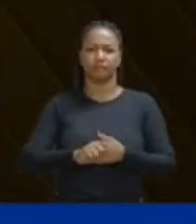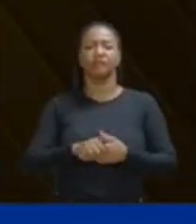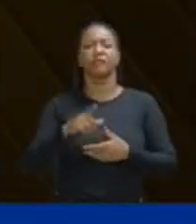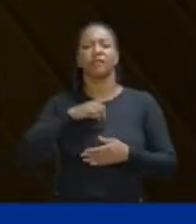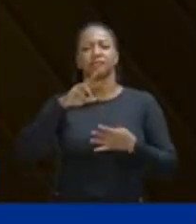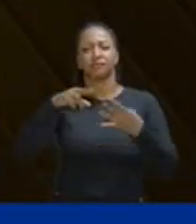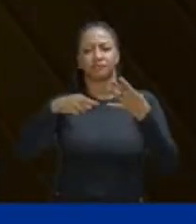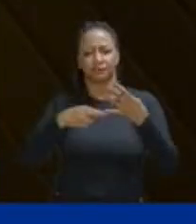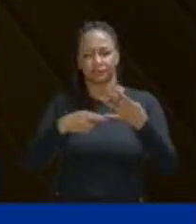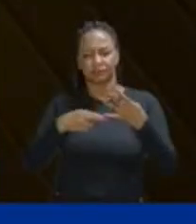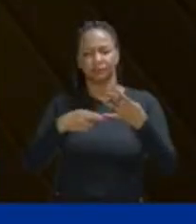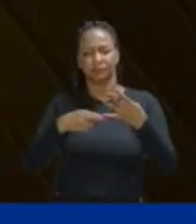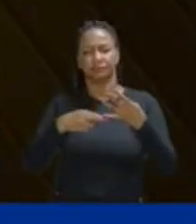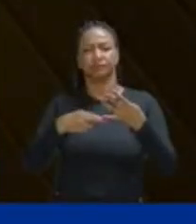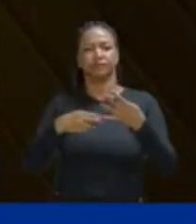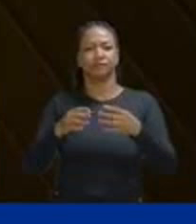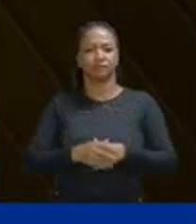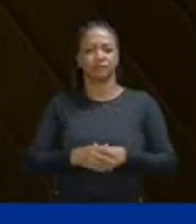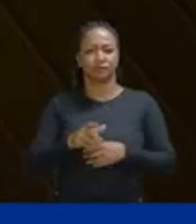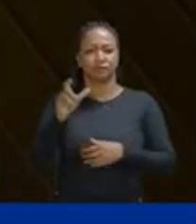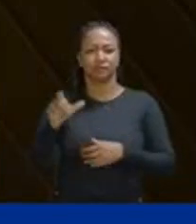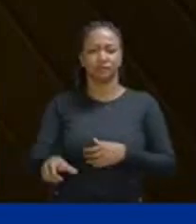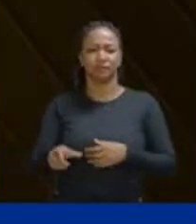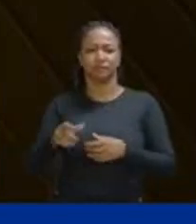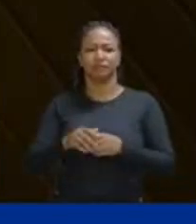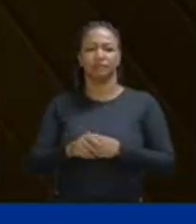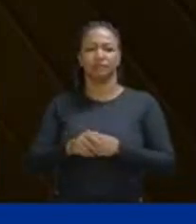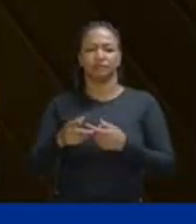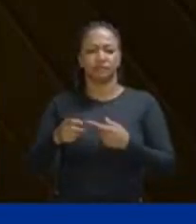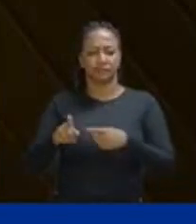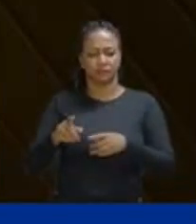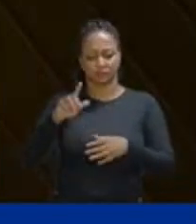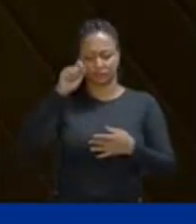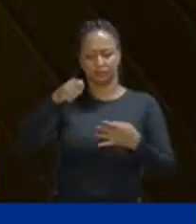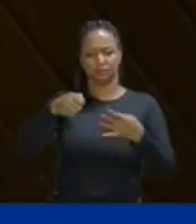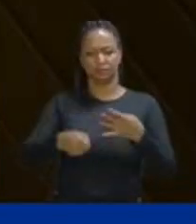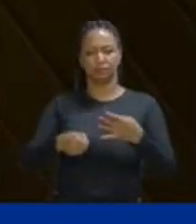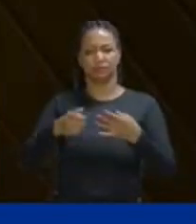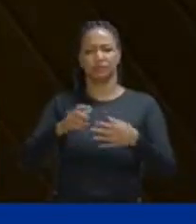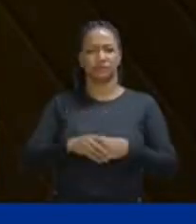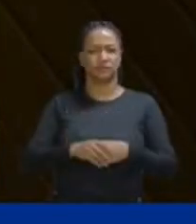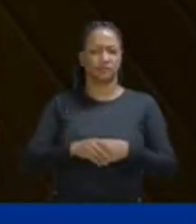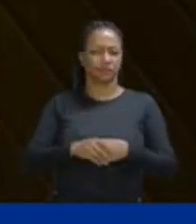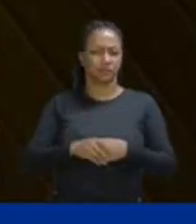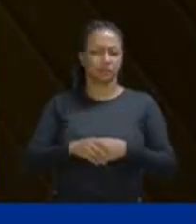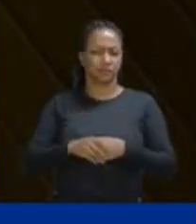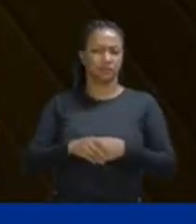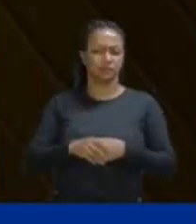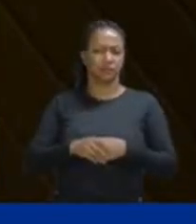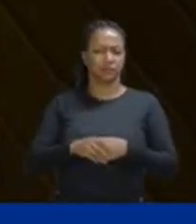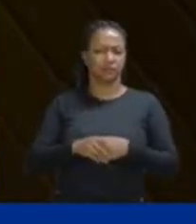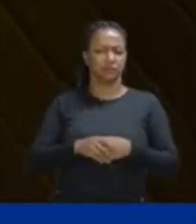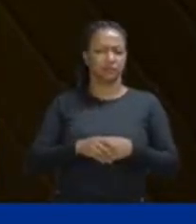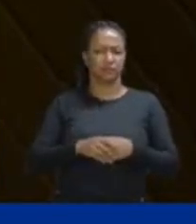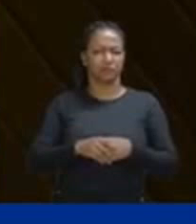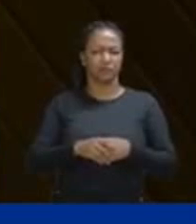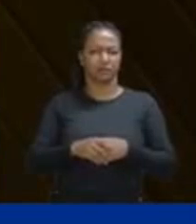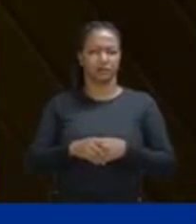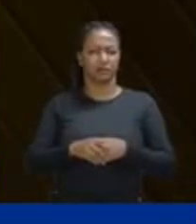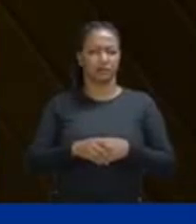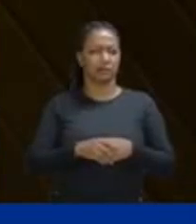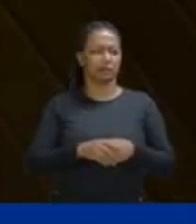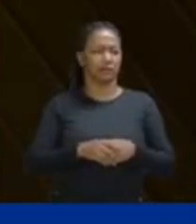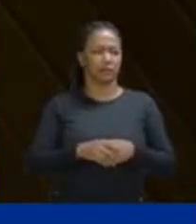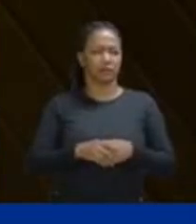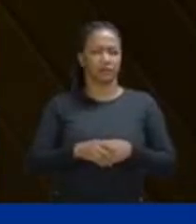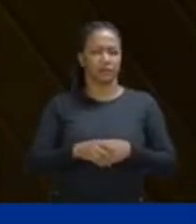recurso eleitoral Palavra, interposto juiz por Anselmo Cleidson Gonçalves. dos Santos Rego contra a sentença do juízo da primeira zona eleitoral, que indeferiu o seu pedido